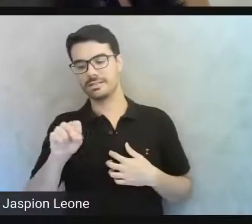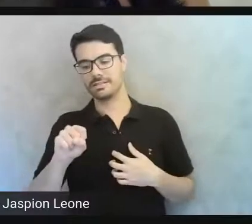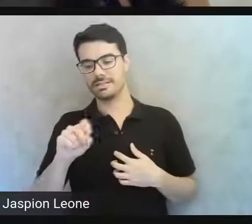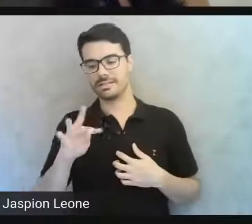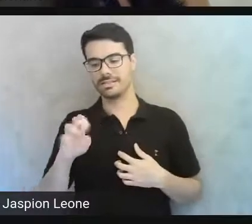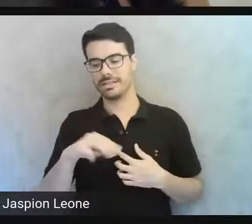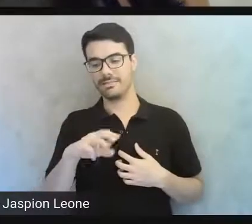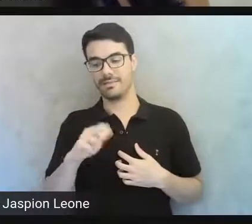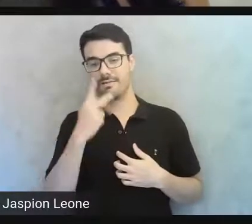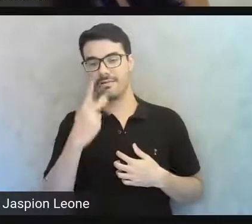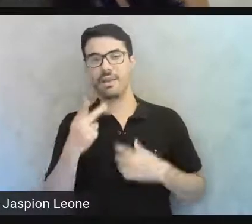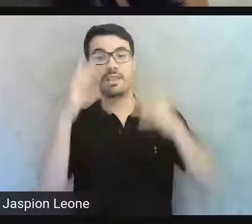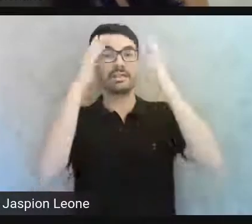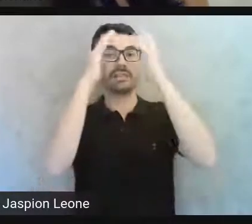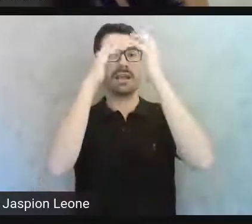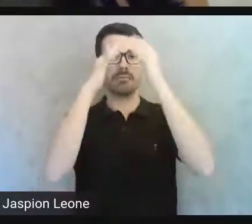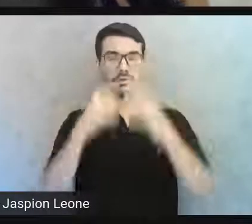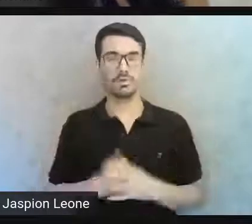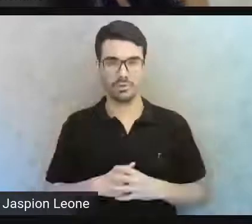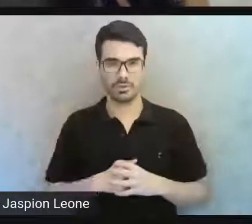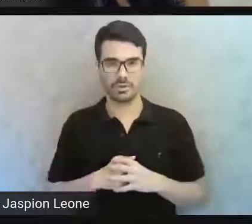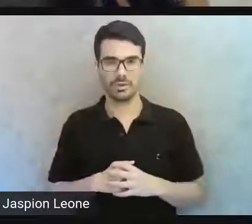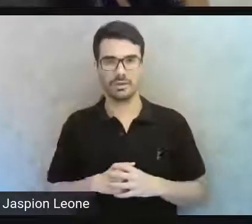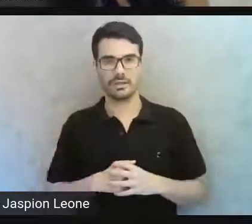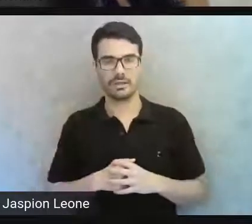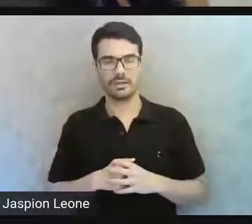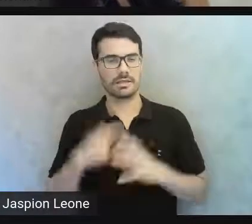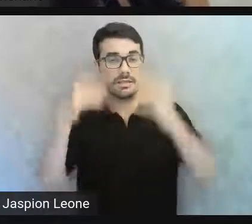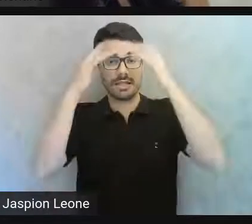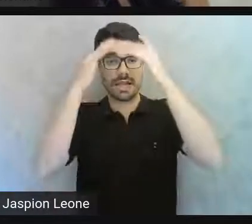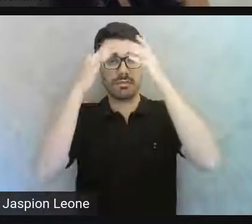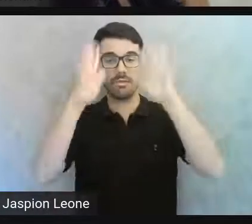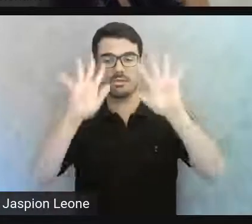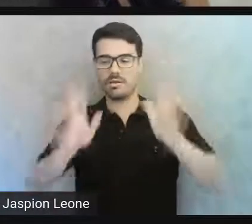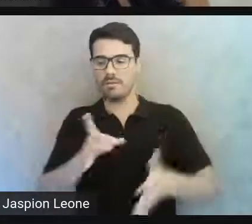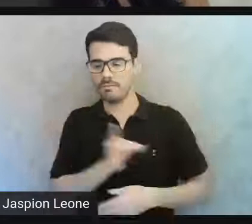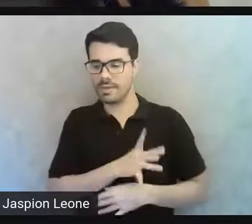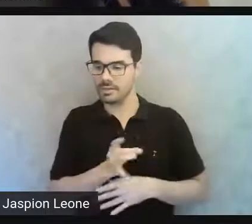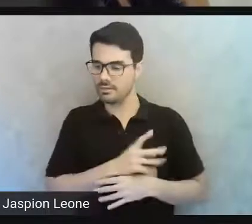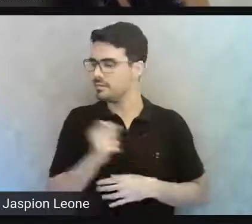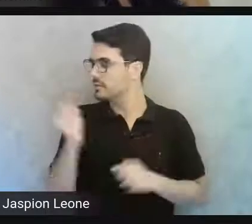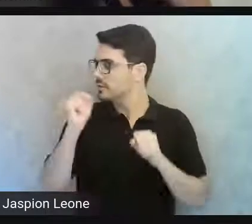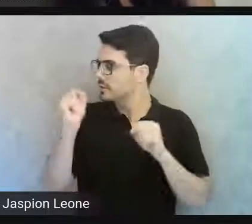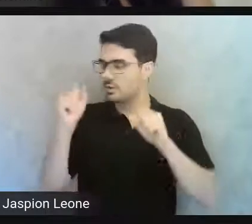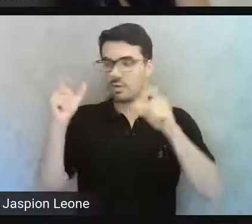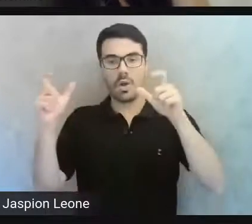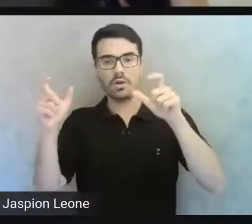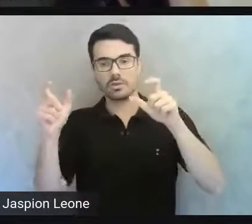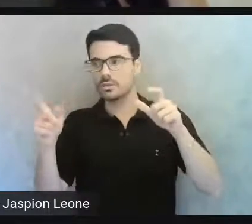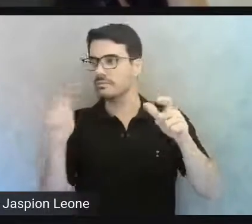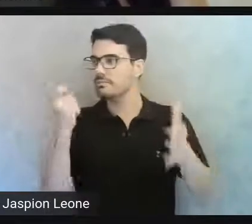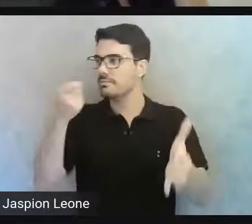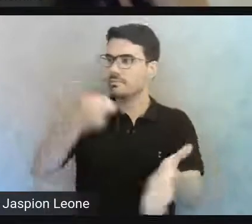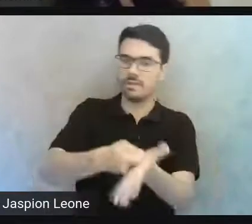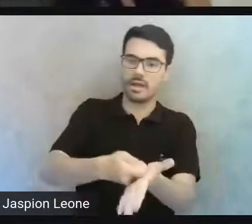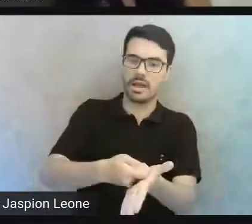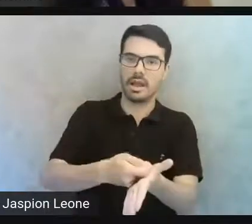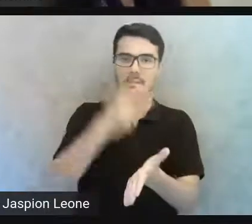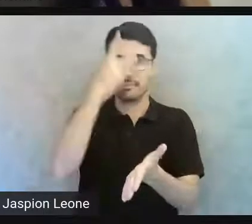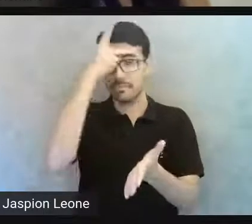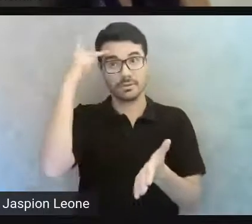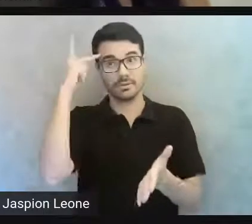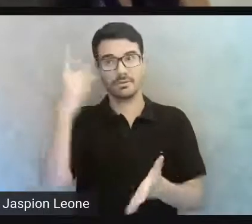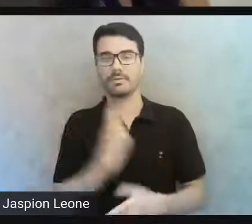sabe? Ele está todo tomado por aquela angústia, por aquele medo. A pessoa acorda pensando, né? Quando vai chegando perto do pagamento, a vida dessas pessoas